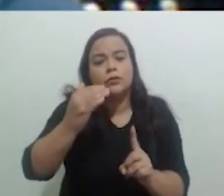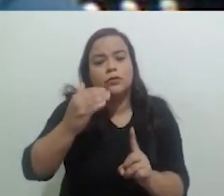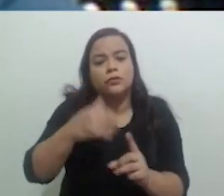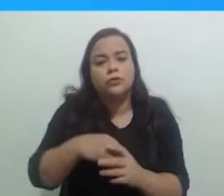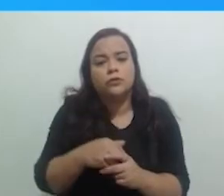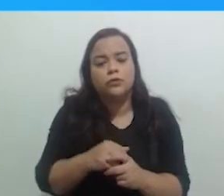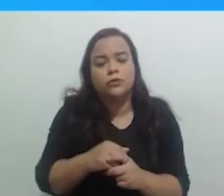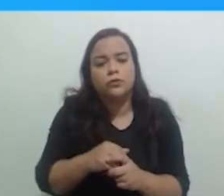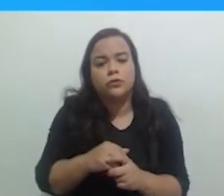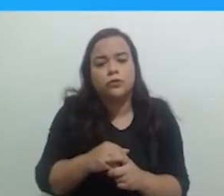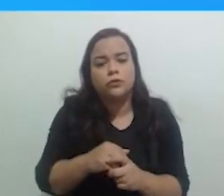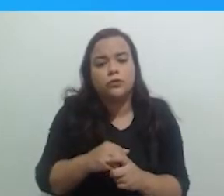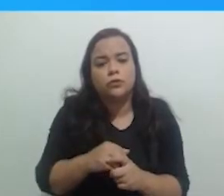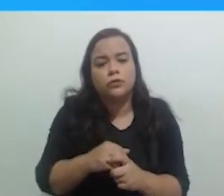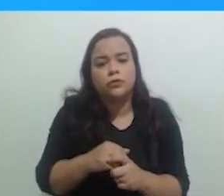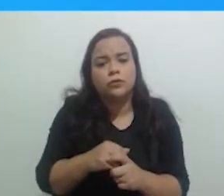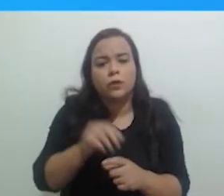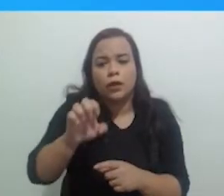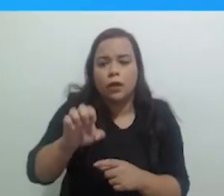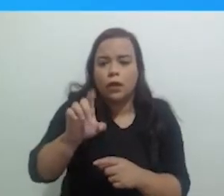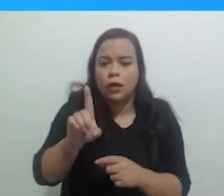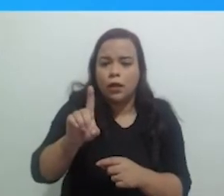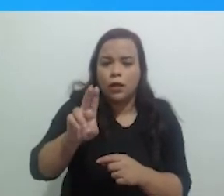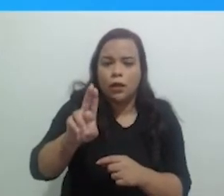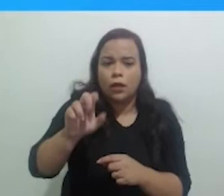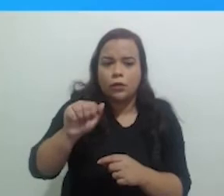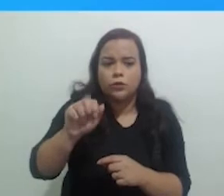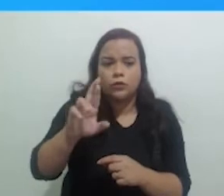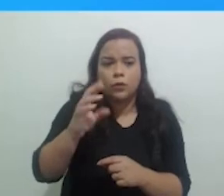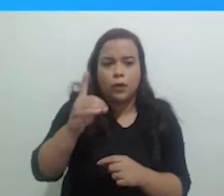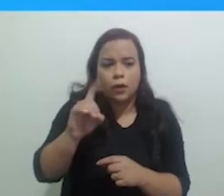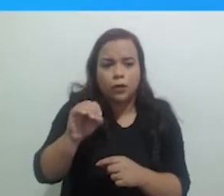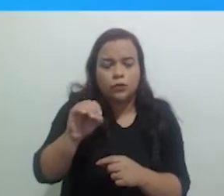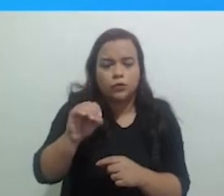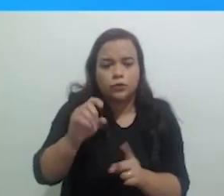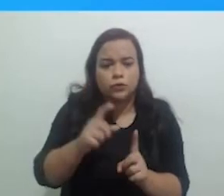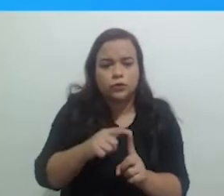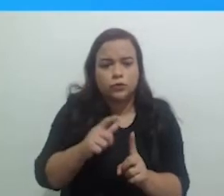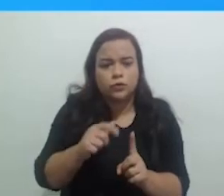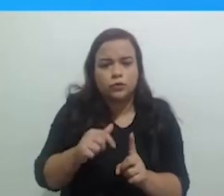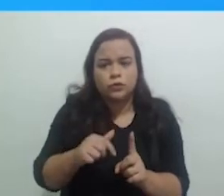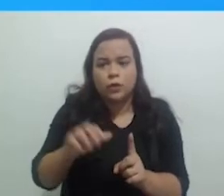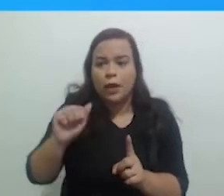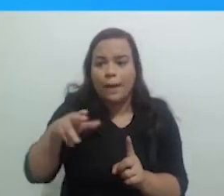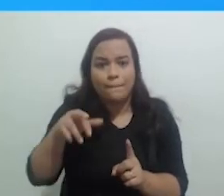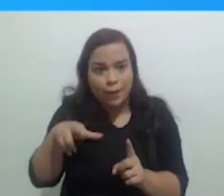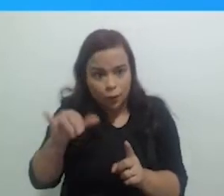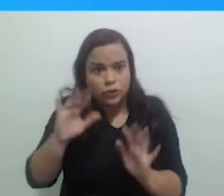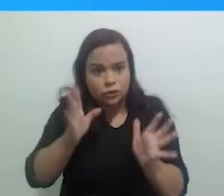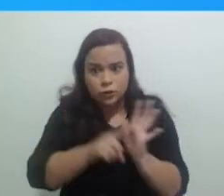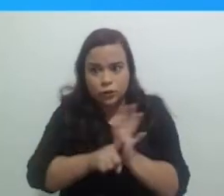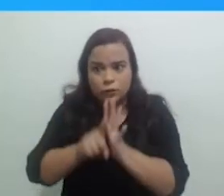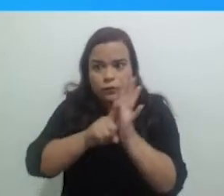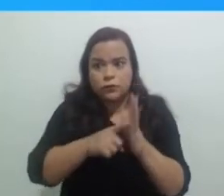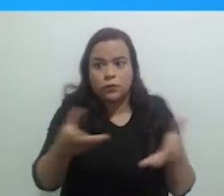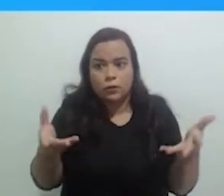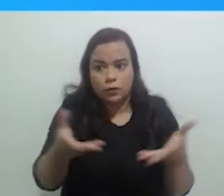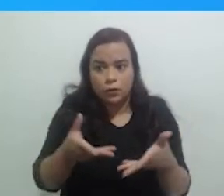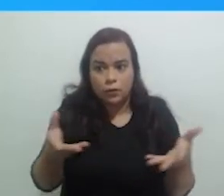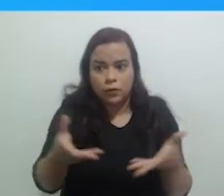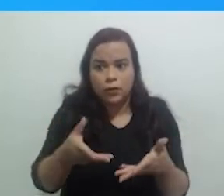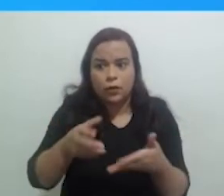Cláudio? Eduardo. Doutor Eduardo. Desembargador Amauri, revisor. Doutor Eduardo, né? É, eu acompanho o relator também, senhor presidente.